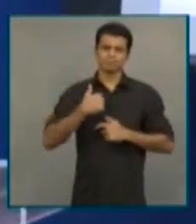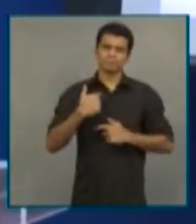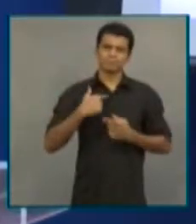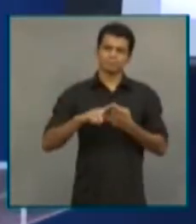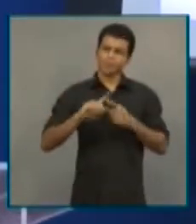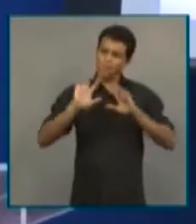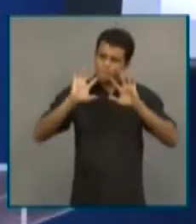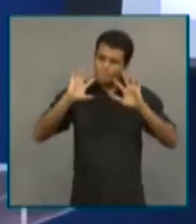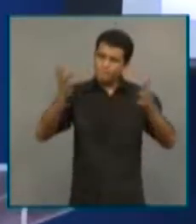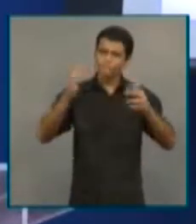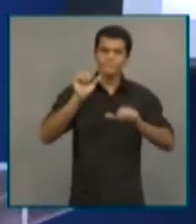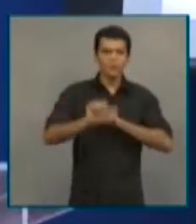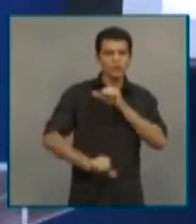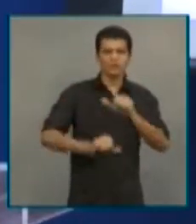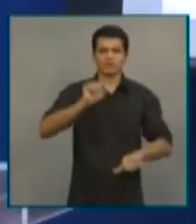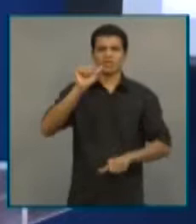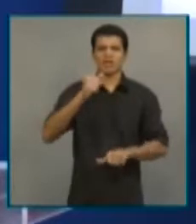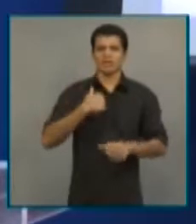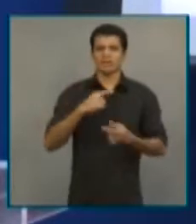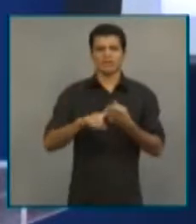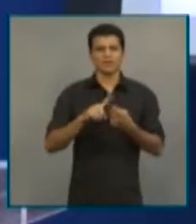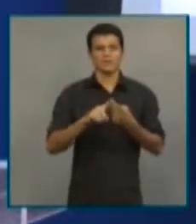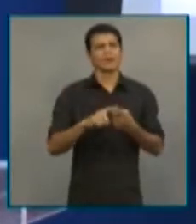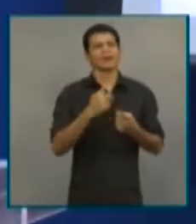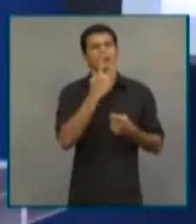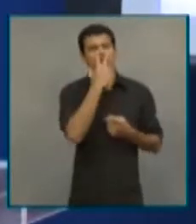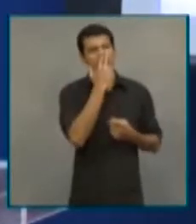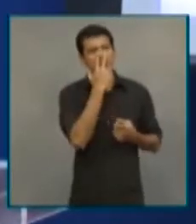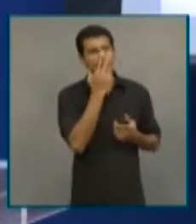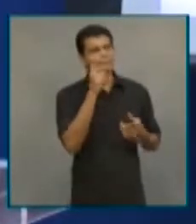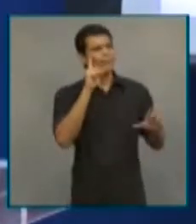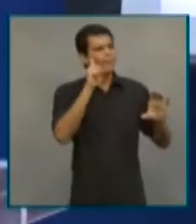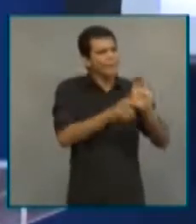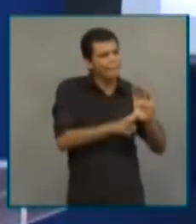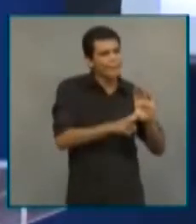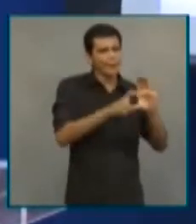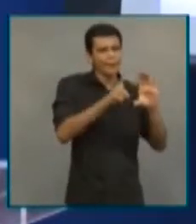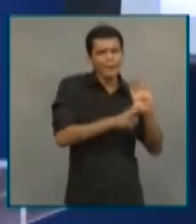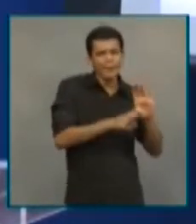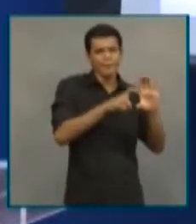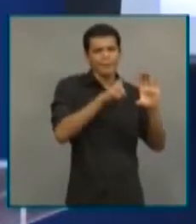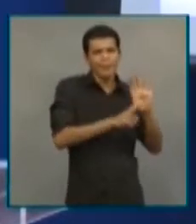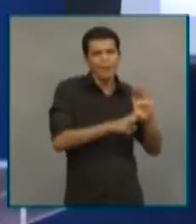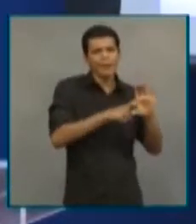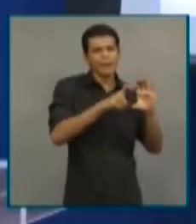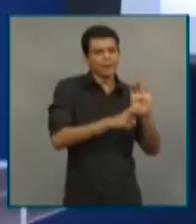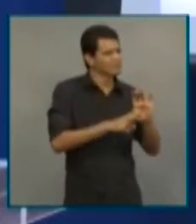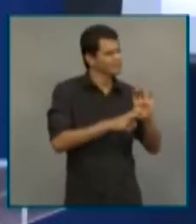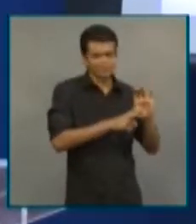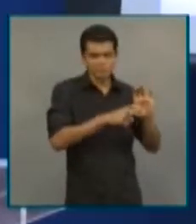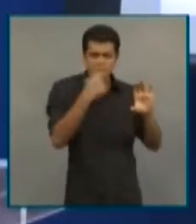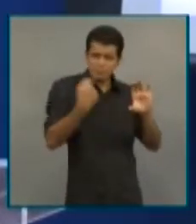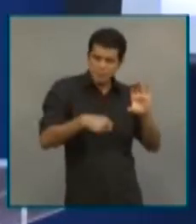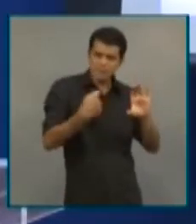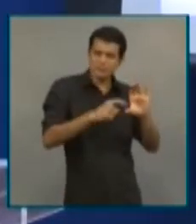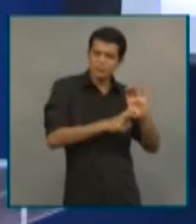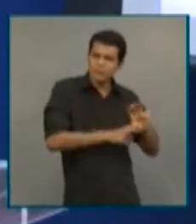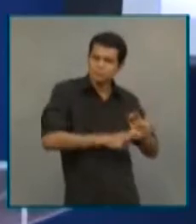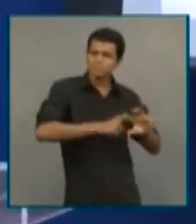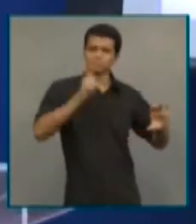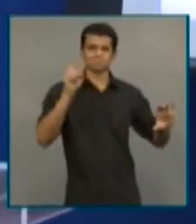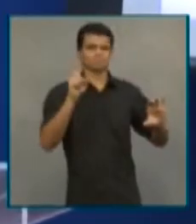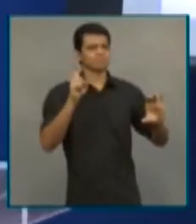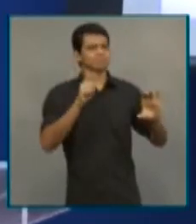cenário apático de dependência que nossa OAB está hoje. É necessária a libertação da advocacia,